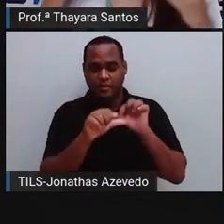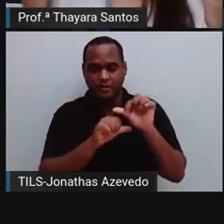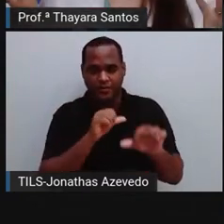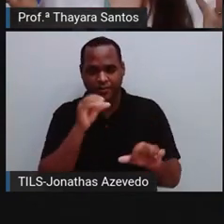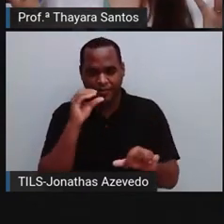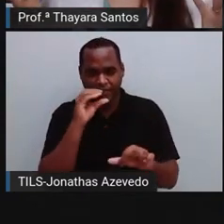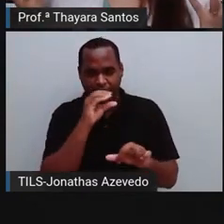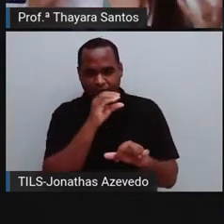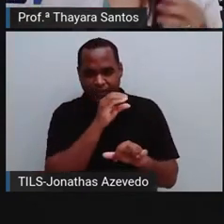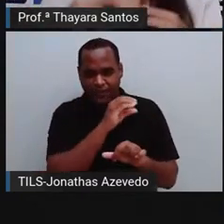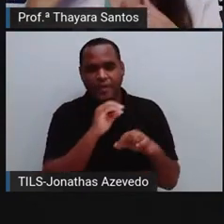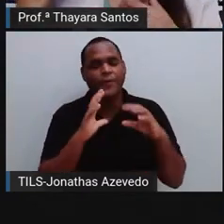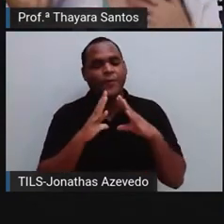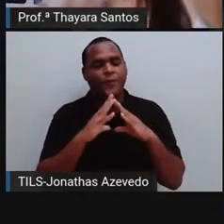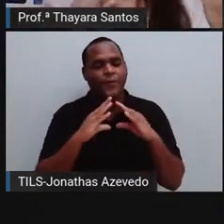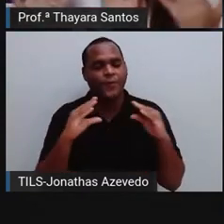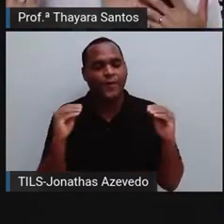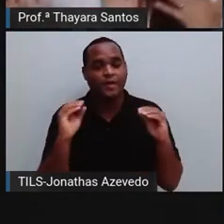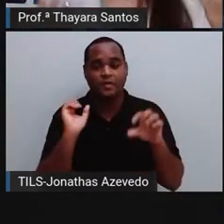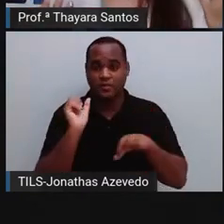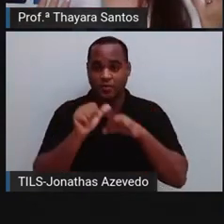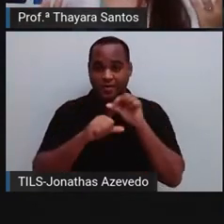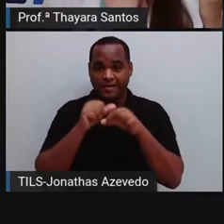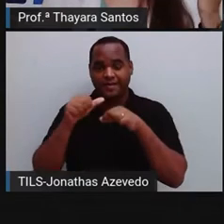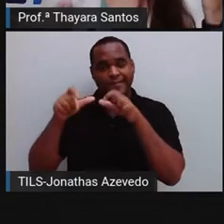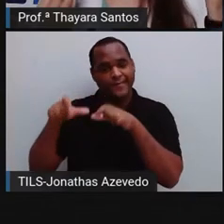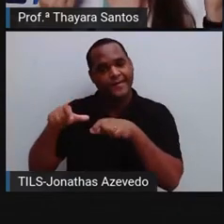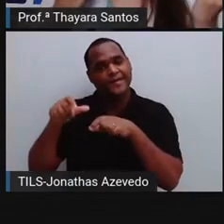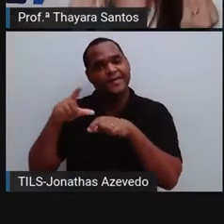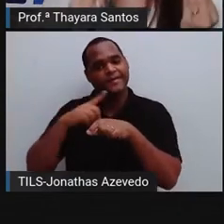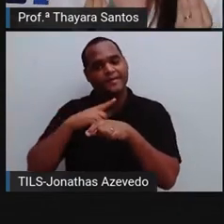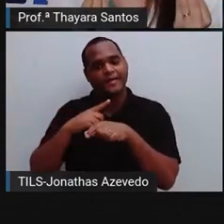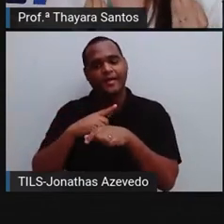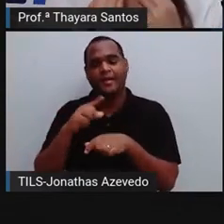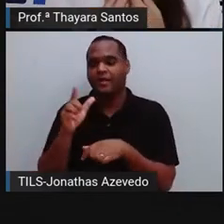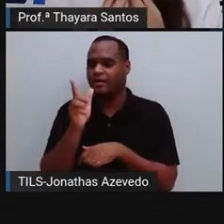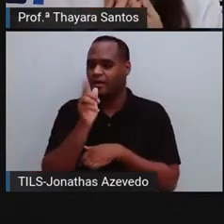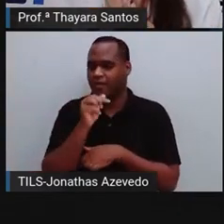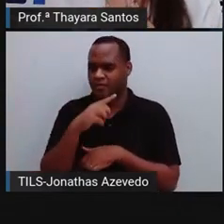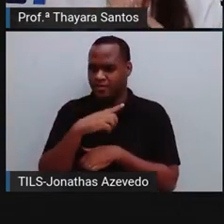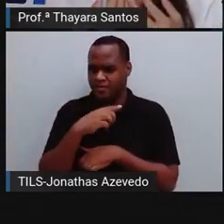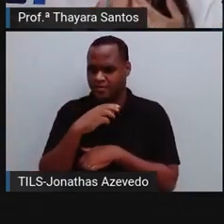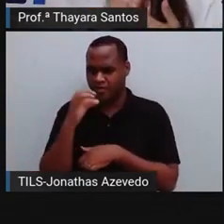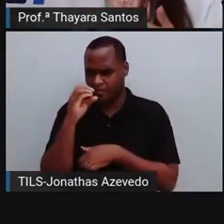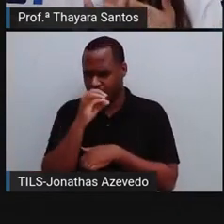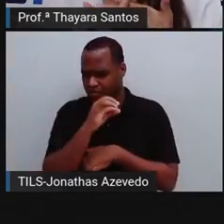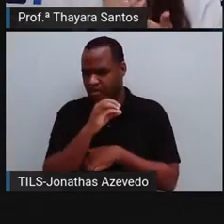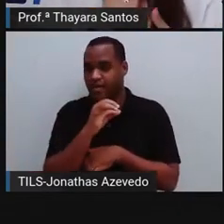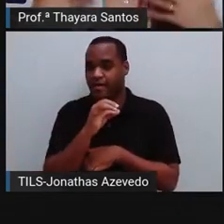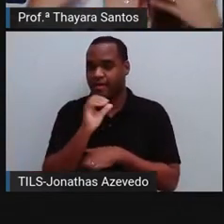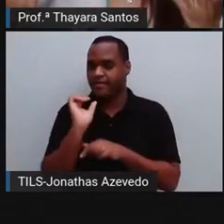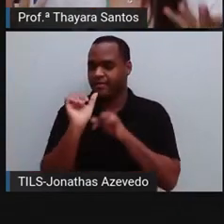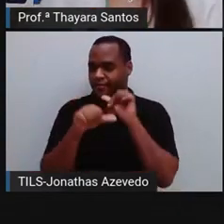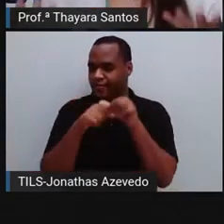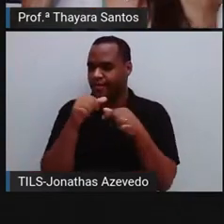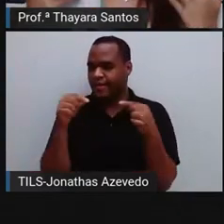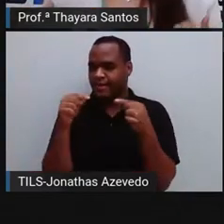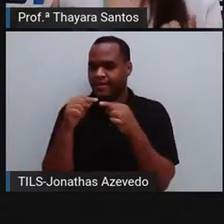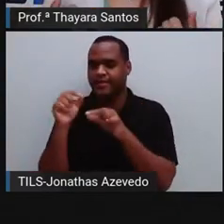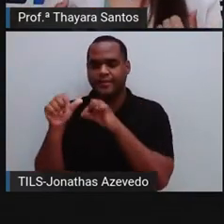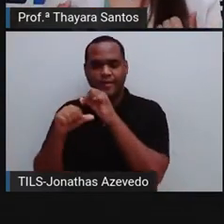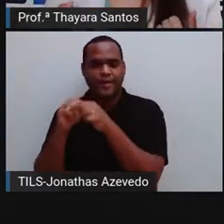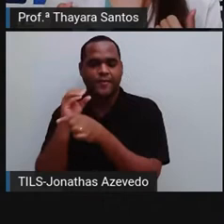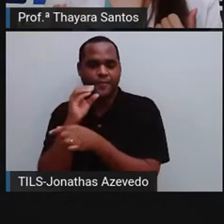vai se dissipar no ambiente, ele vai trocar calor com o ambiente. Como o líquido que está ali está quente, ele vai dar calor